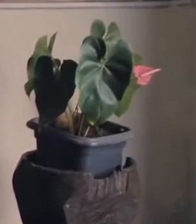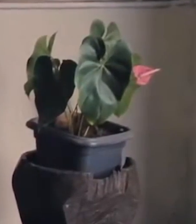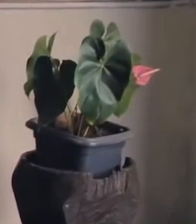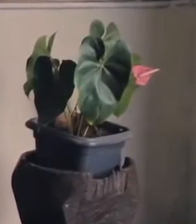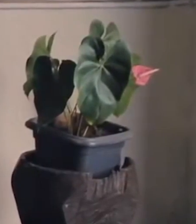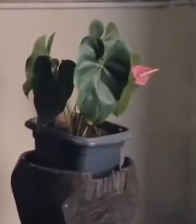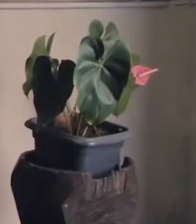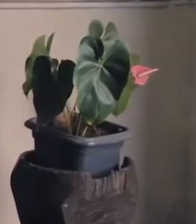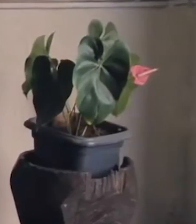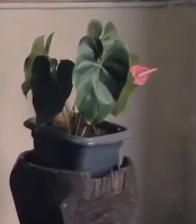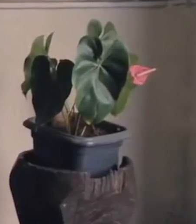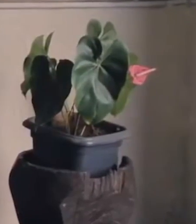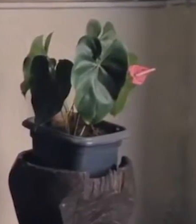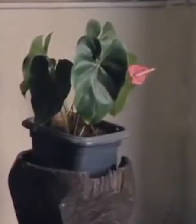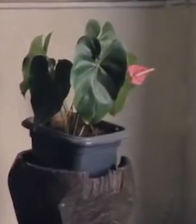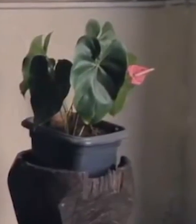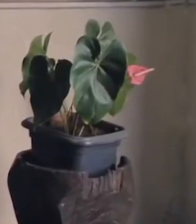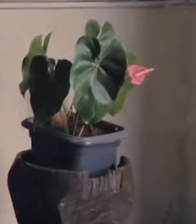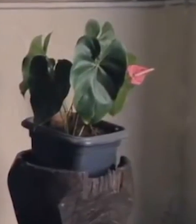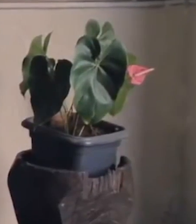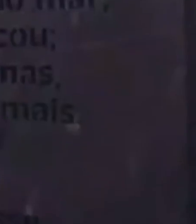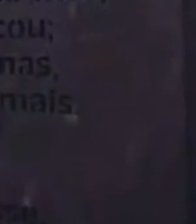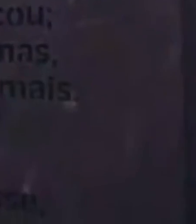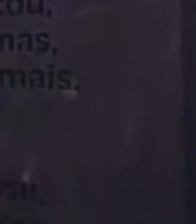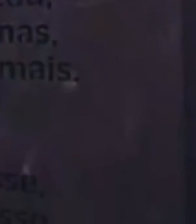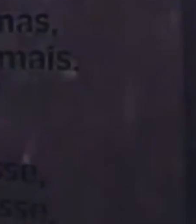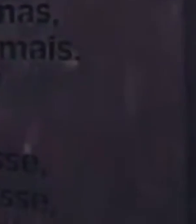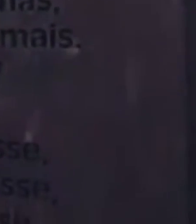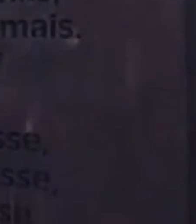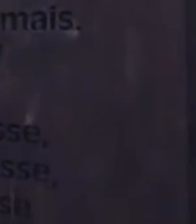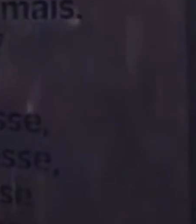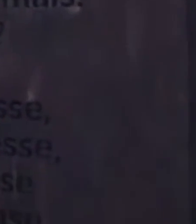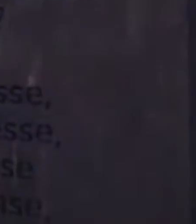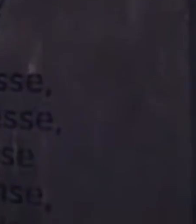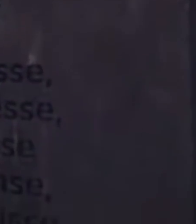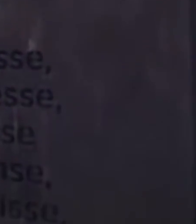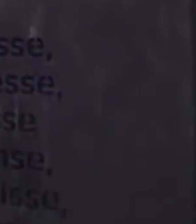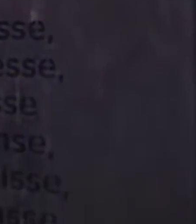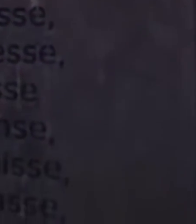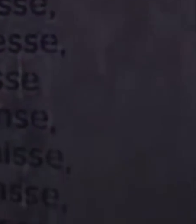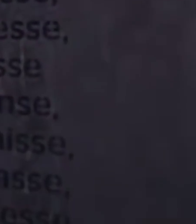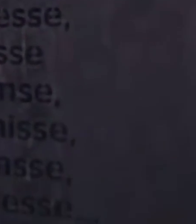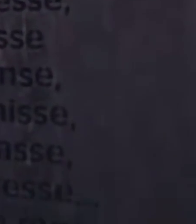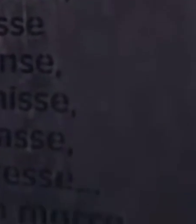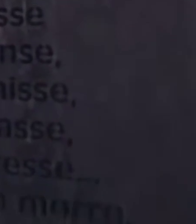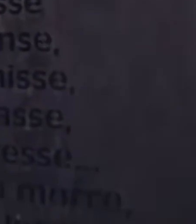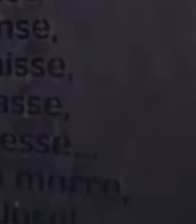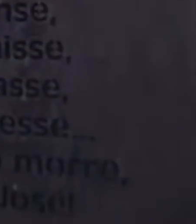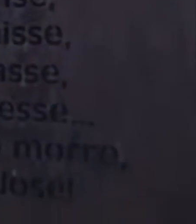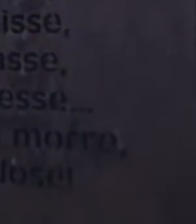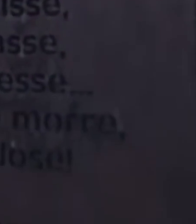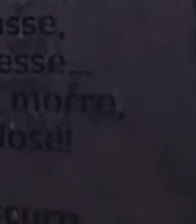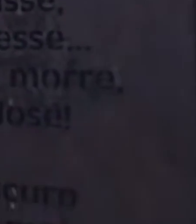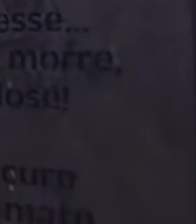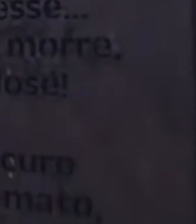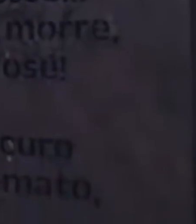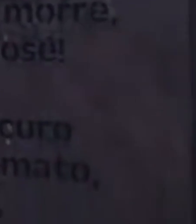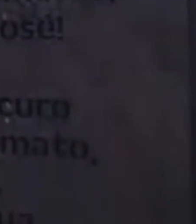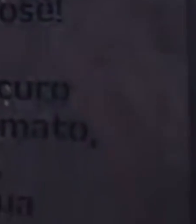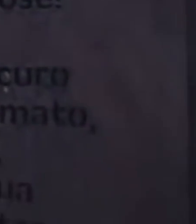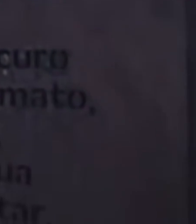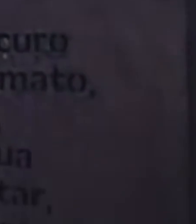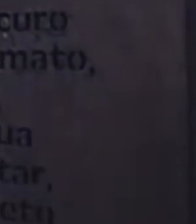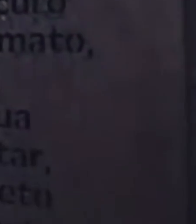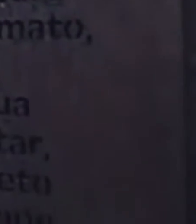Drummond, sentado por aqui, com certeza, fez o belíssimo poema E Agora José. E agora,